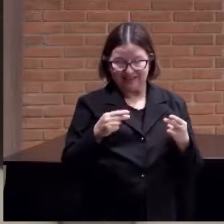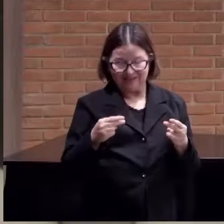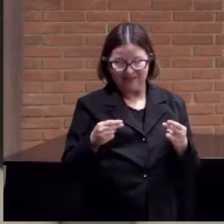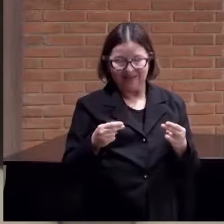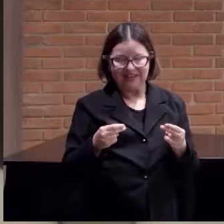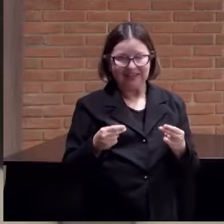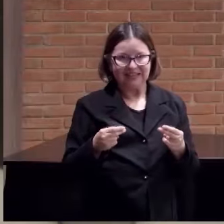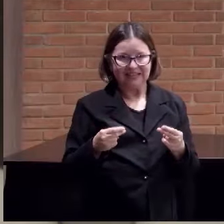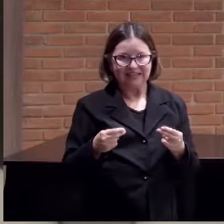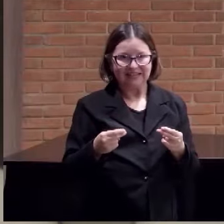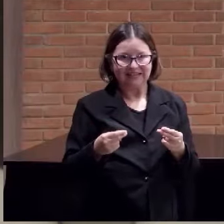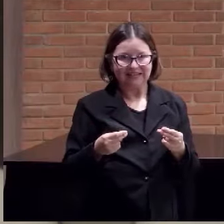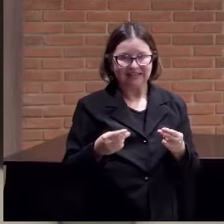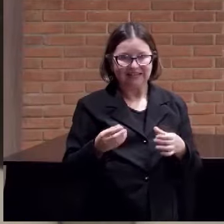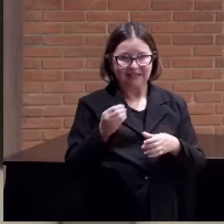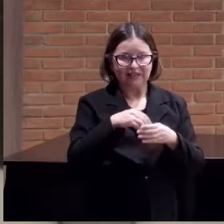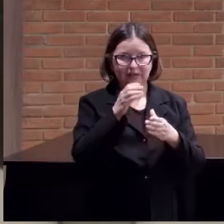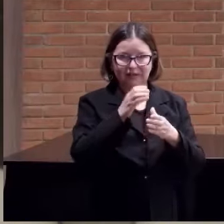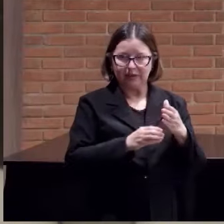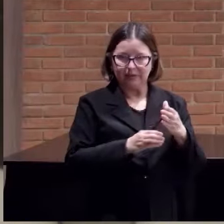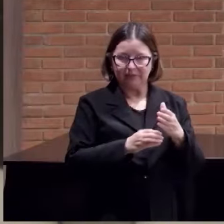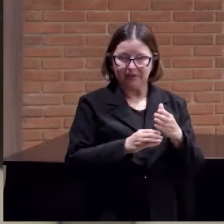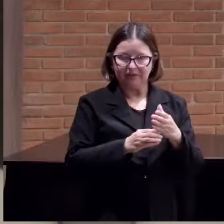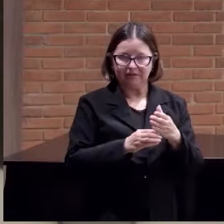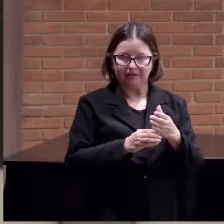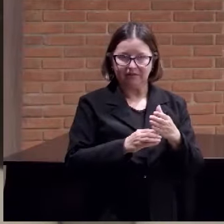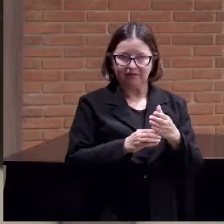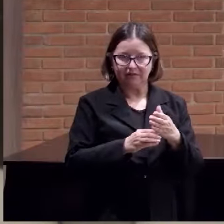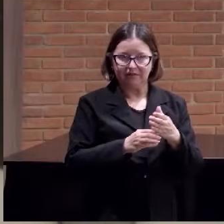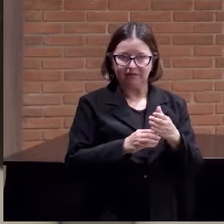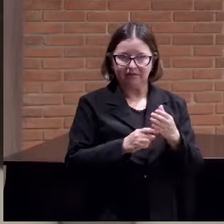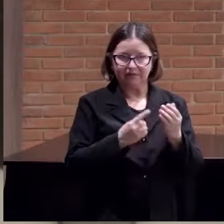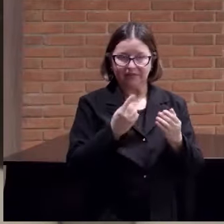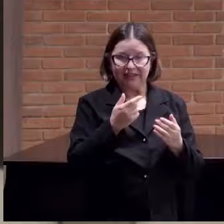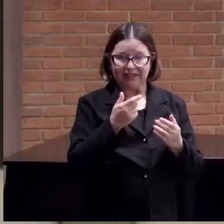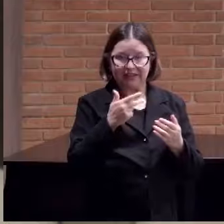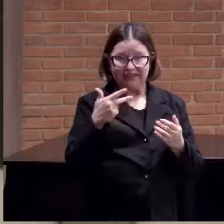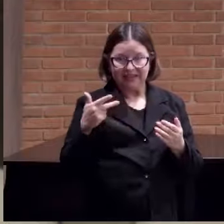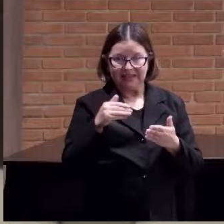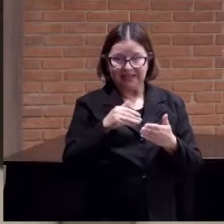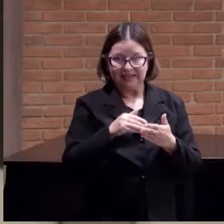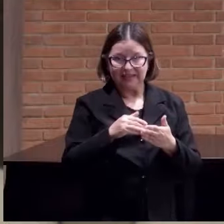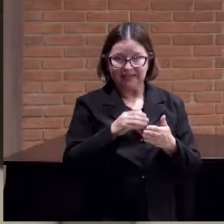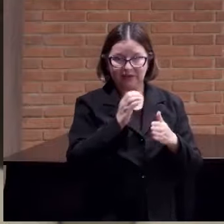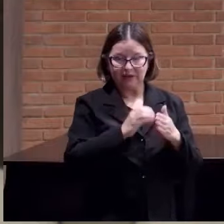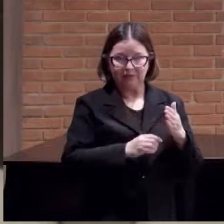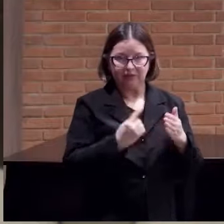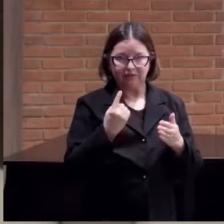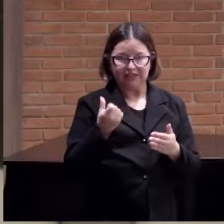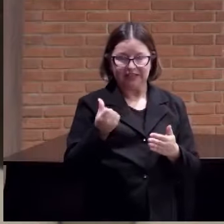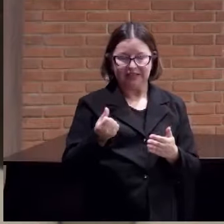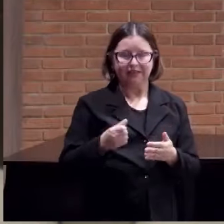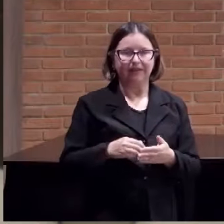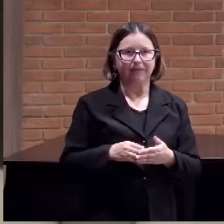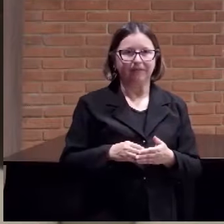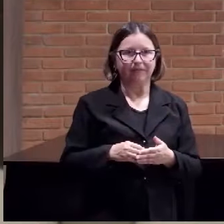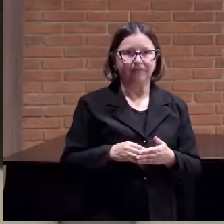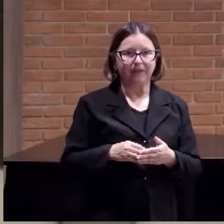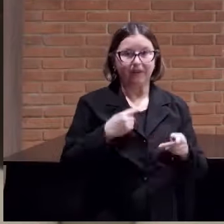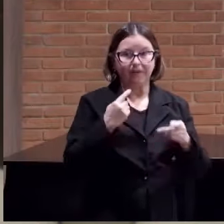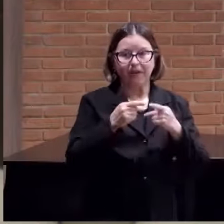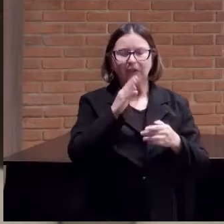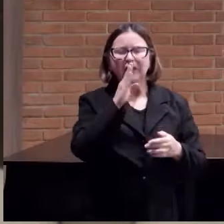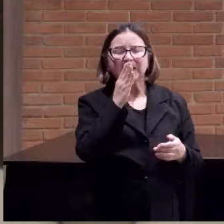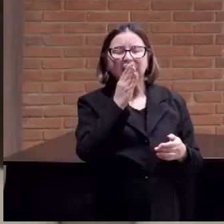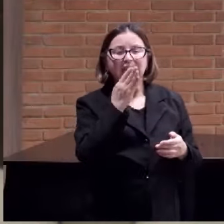contexto do capítulo 13 até o capítulo 16. Seriam a possibilidade da traição. O